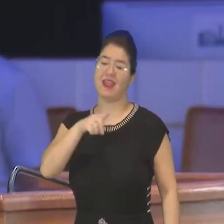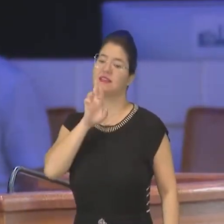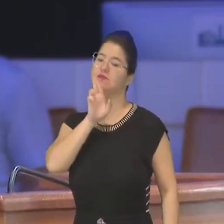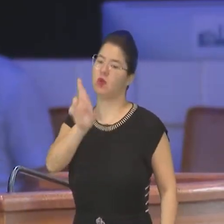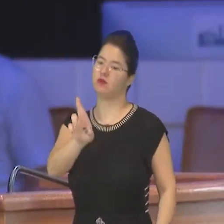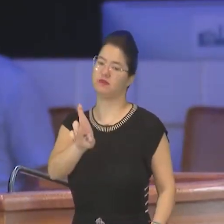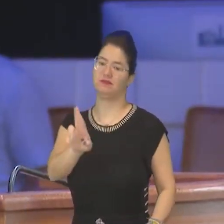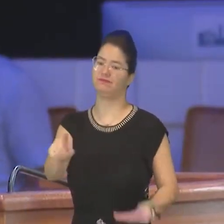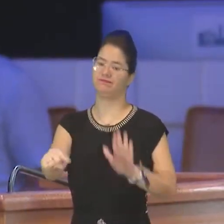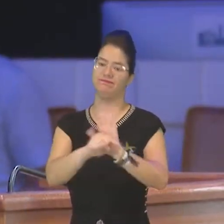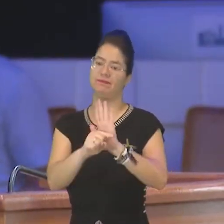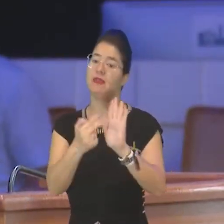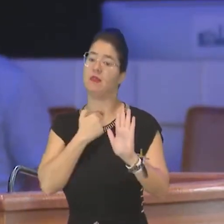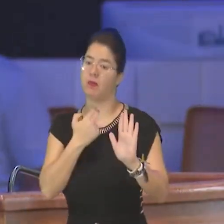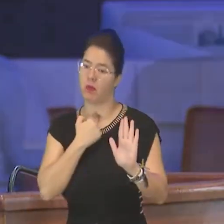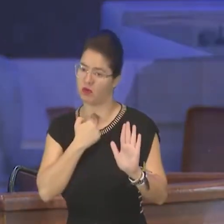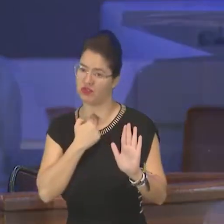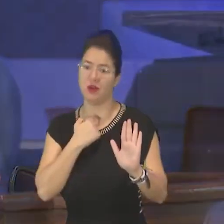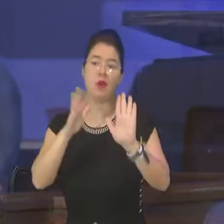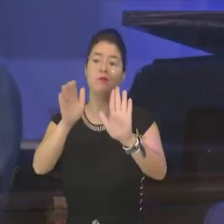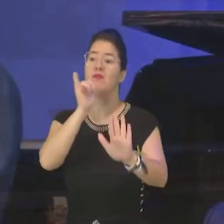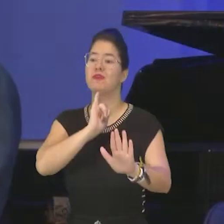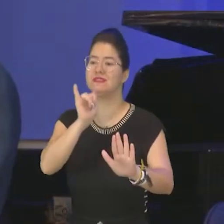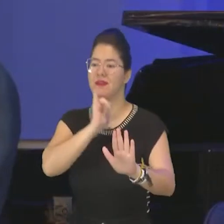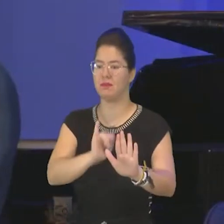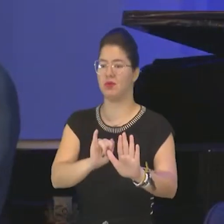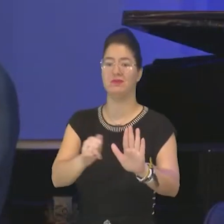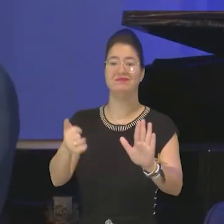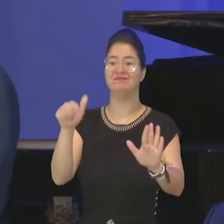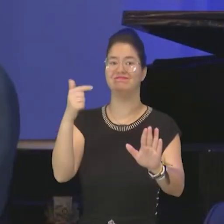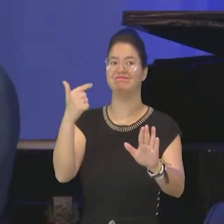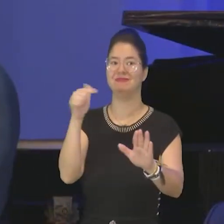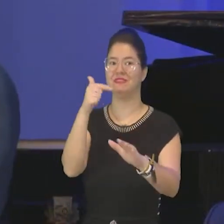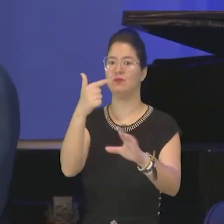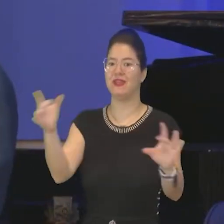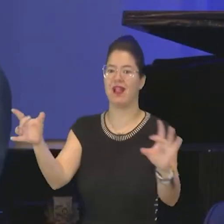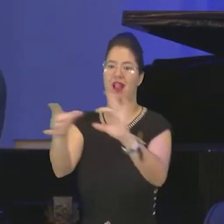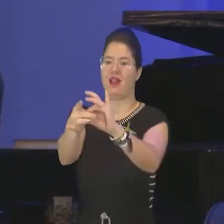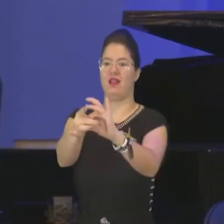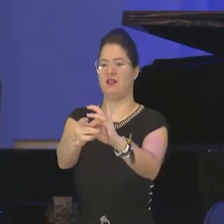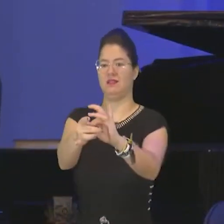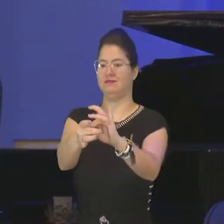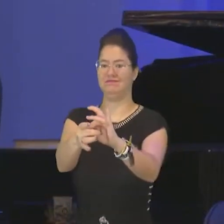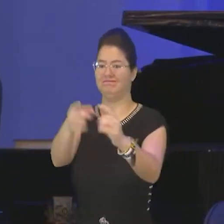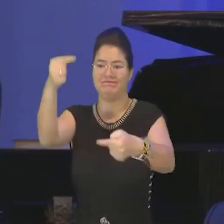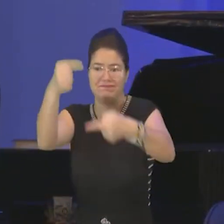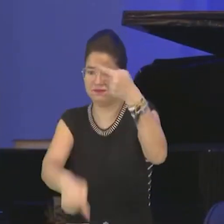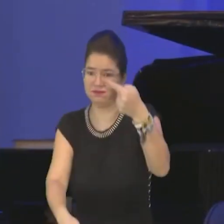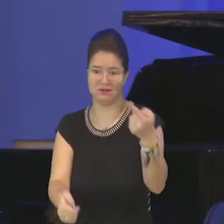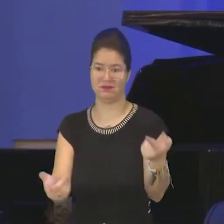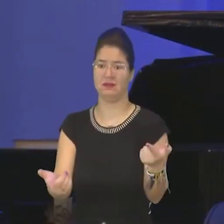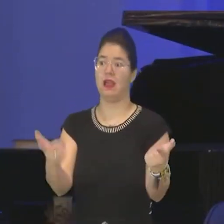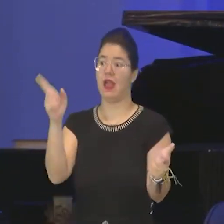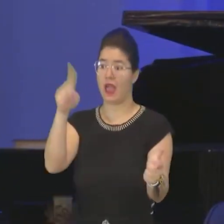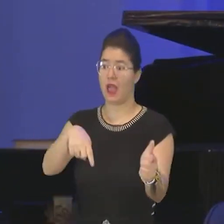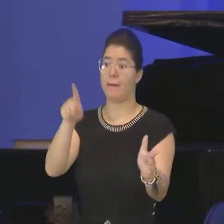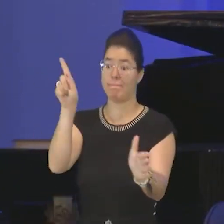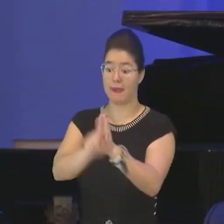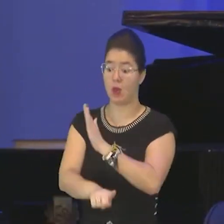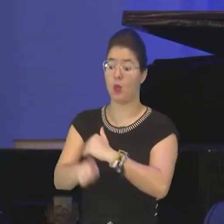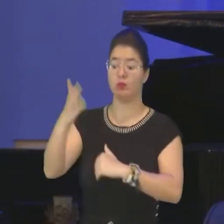negativa. Não há nenhuma ligação. É aquela famosa